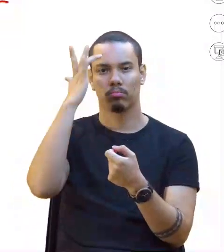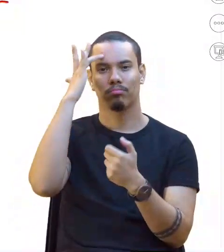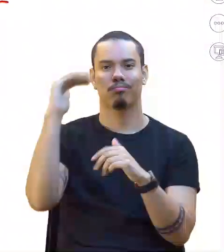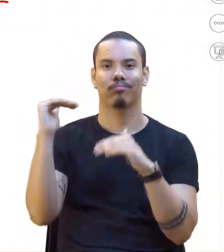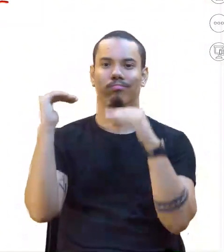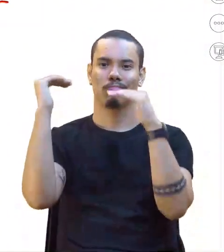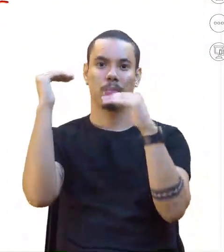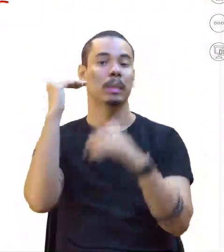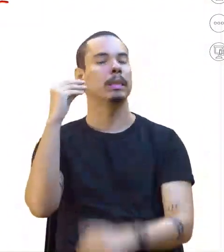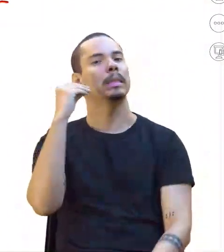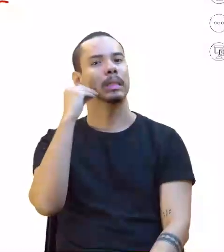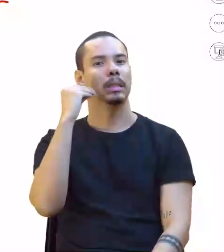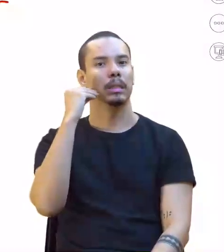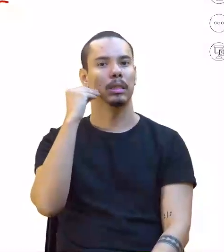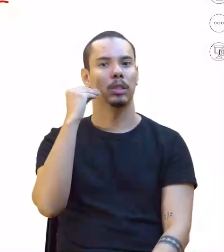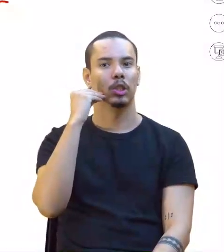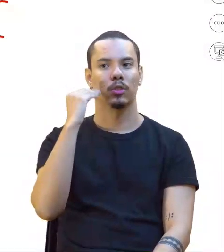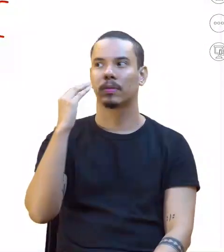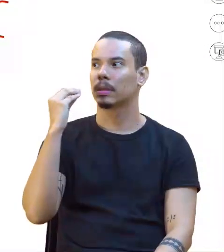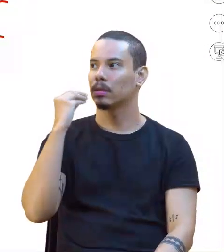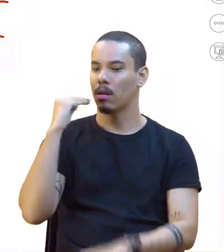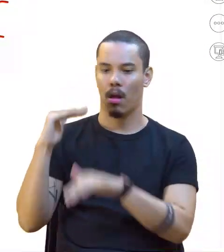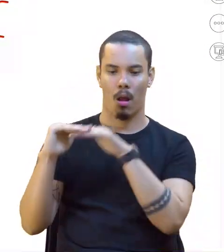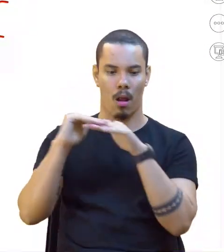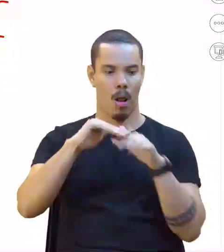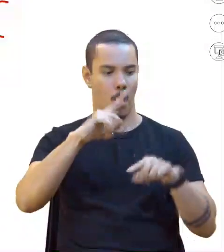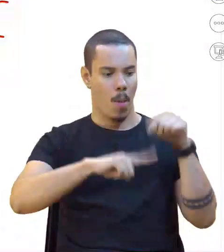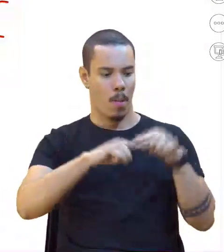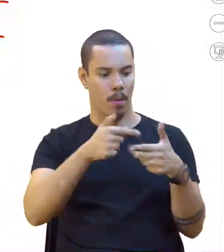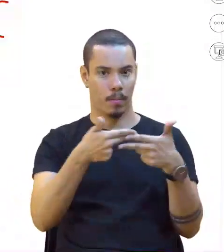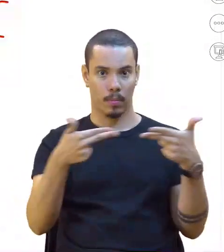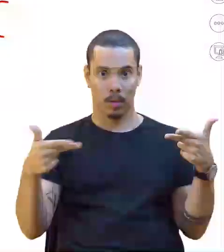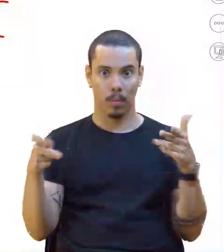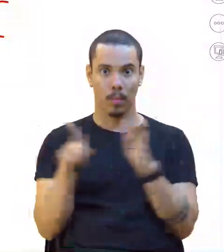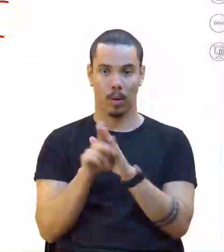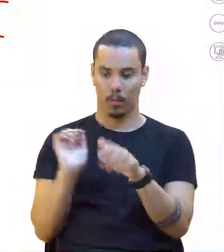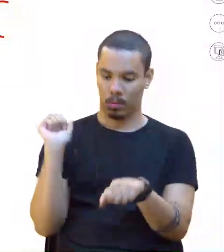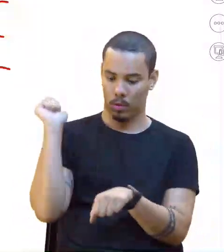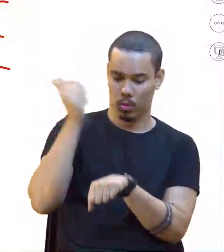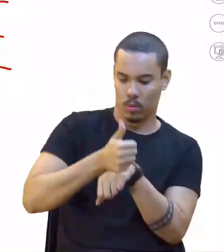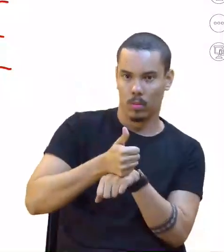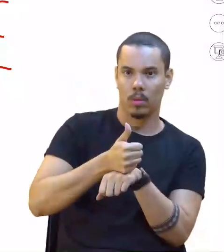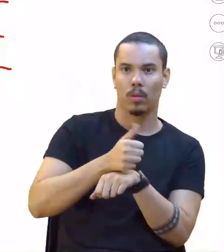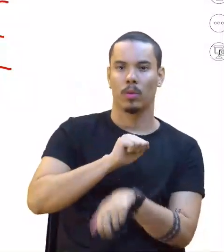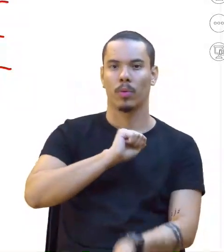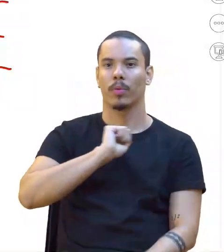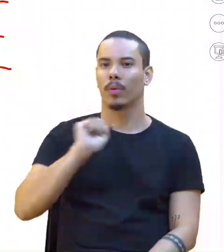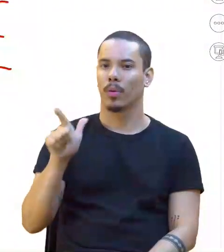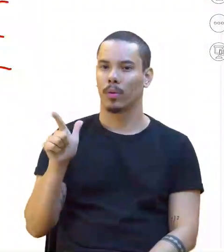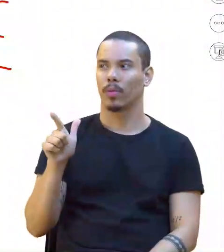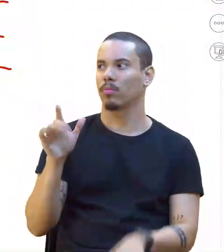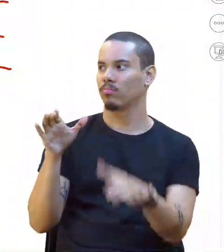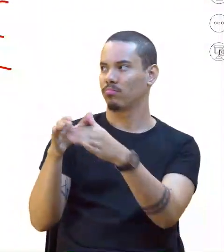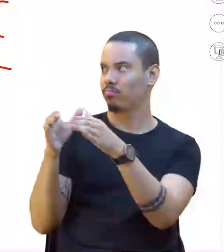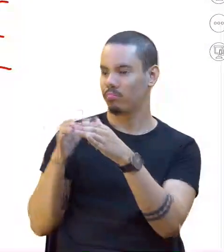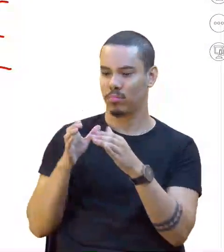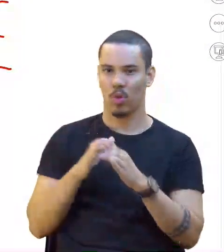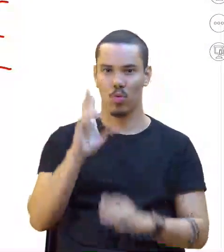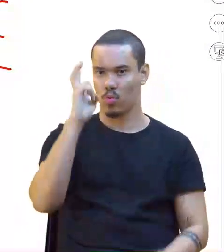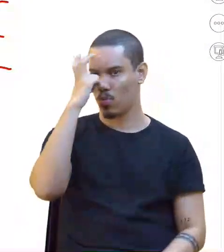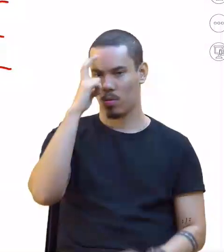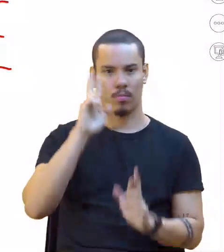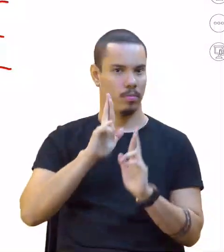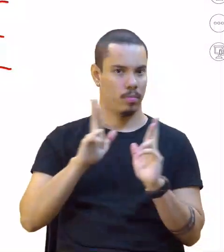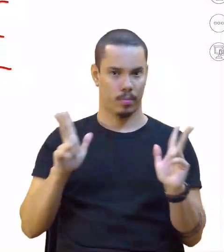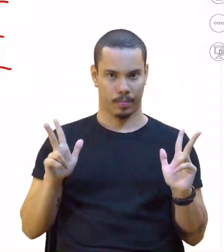tá, gente, de distinguir as práticas da elite dominante das práticas dos demais membros de uma cultura.